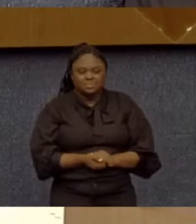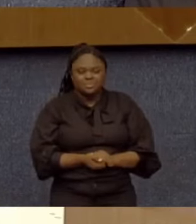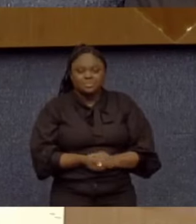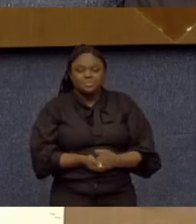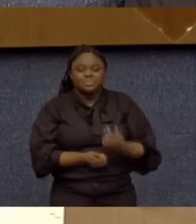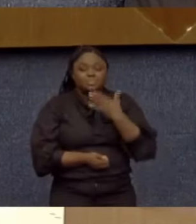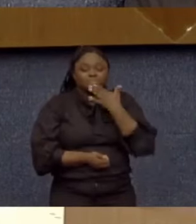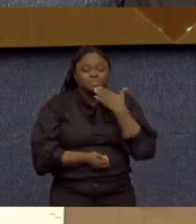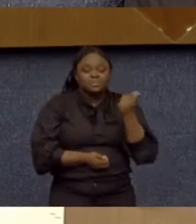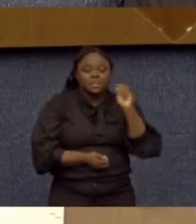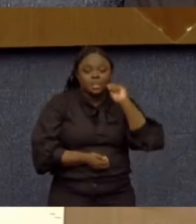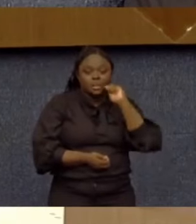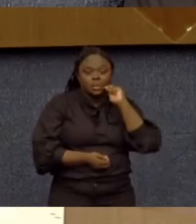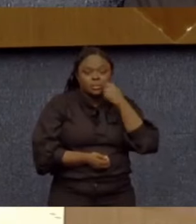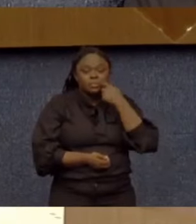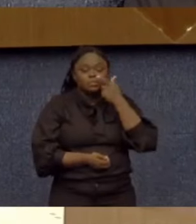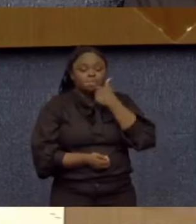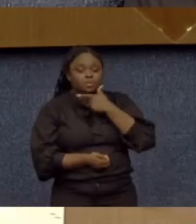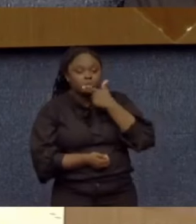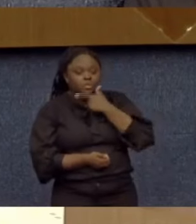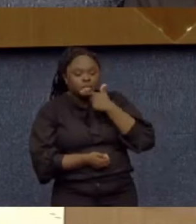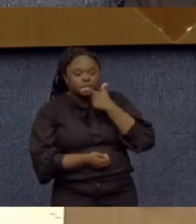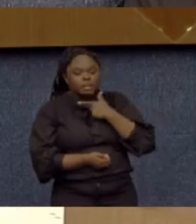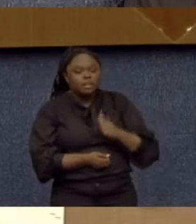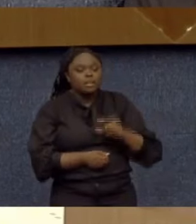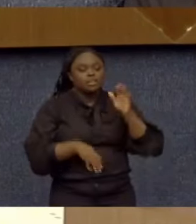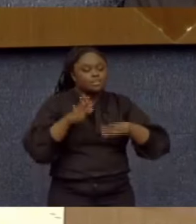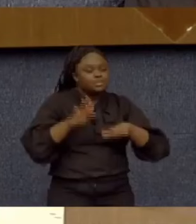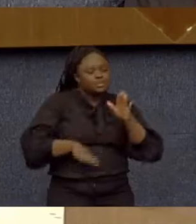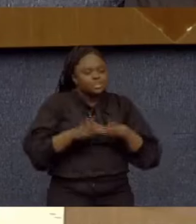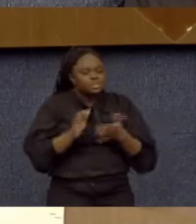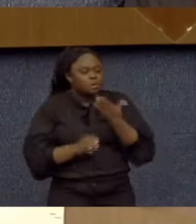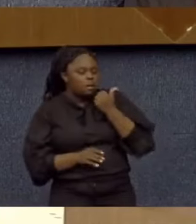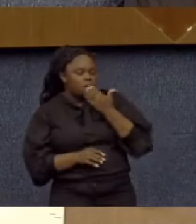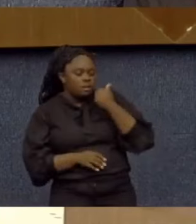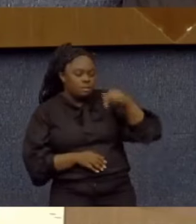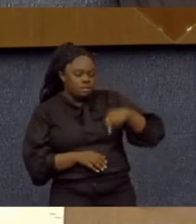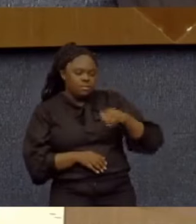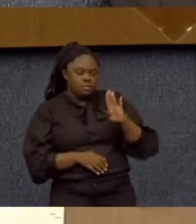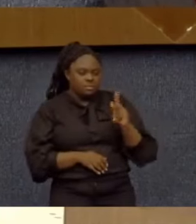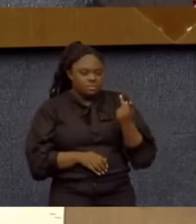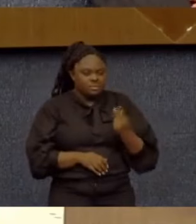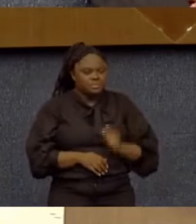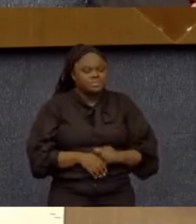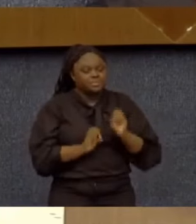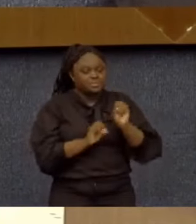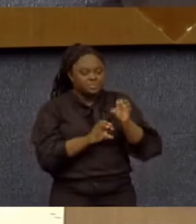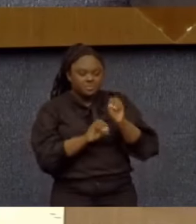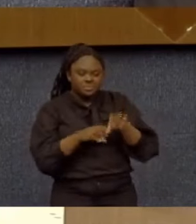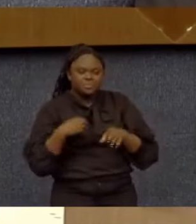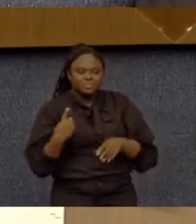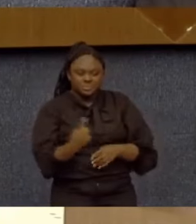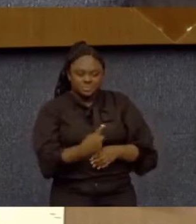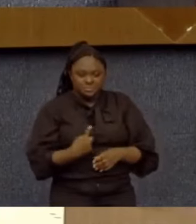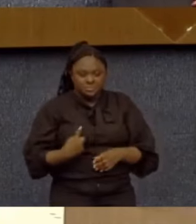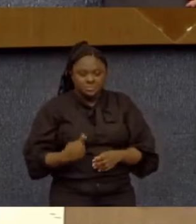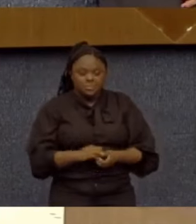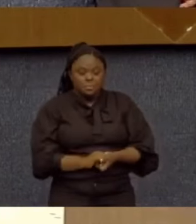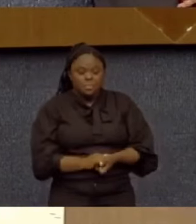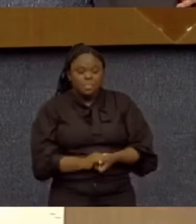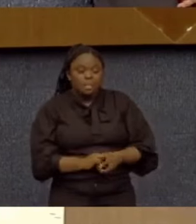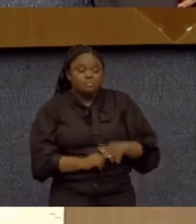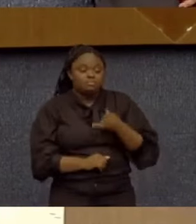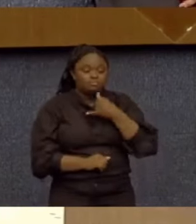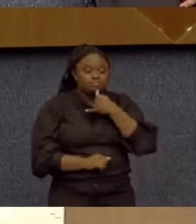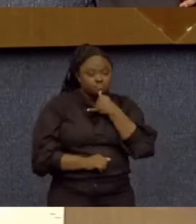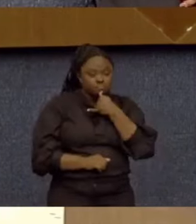É o melhor pão de queijo lá de São Gotardo, que de vez em quando a gente come aqui em Belo Horizonte, e ele ensina para a gente. E é uma